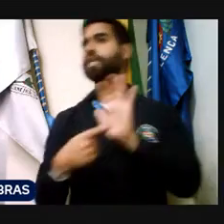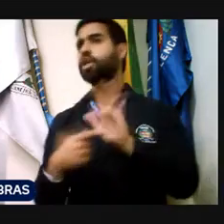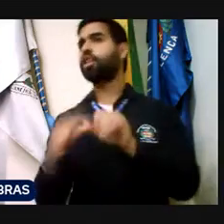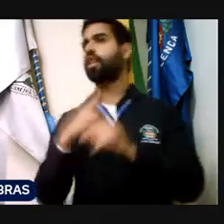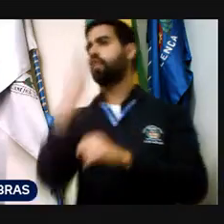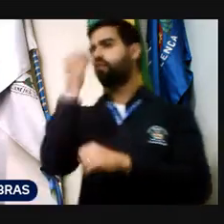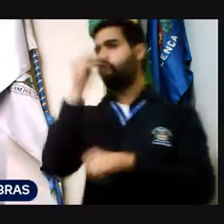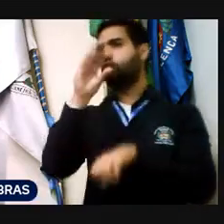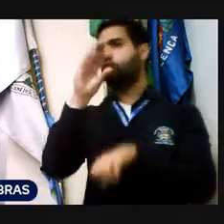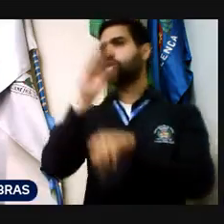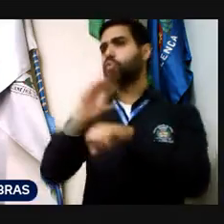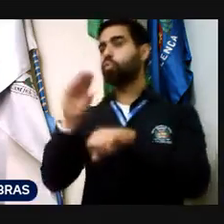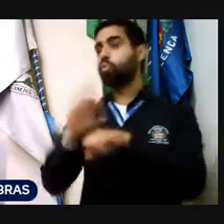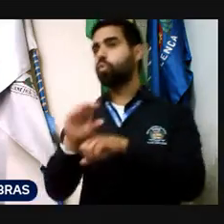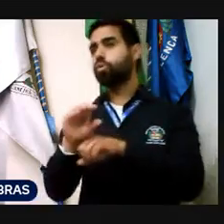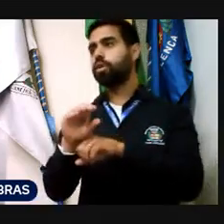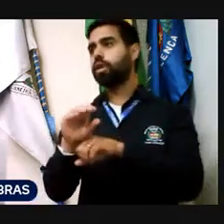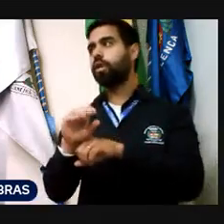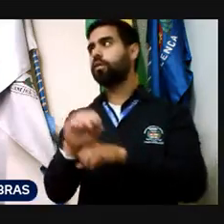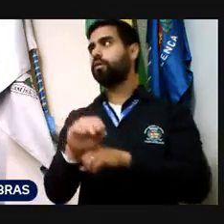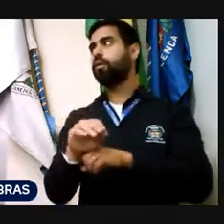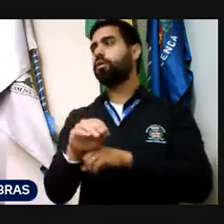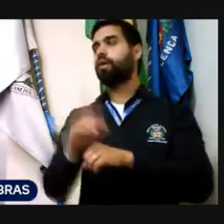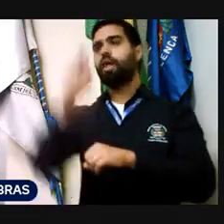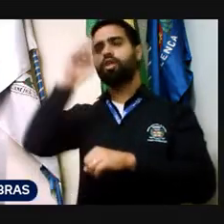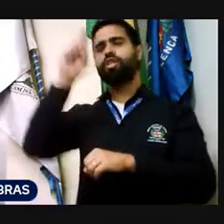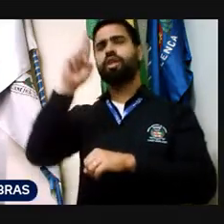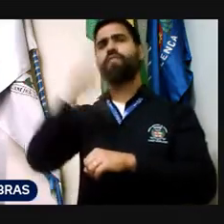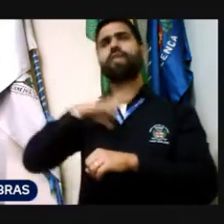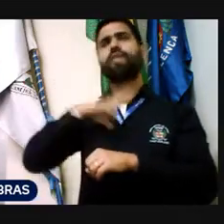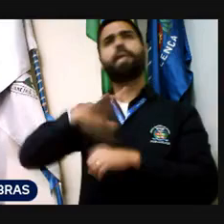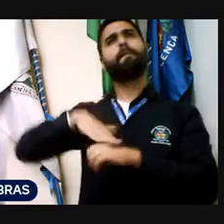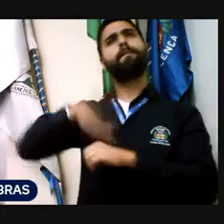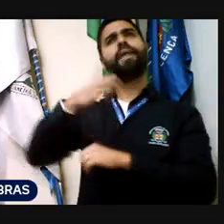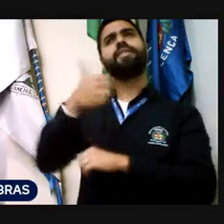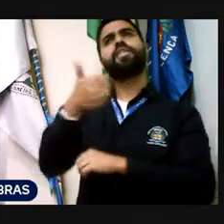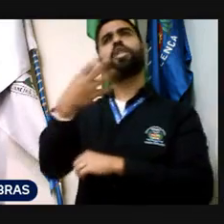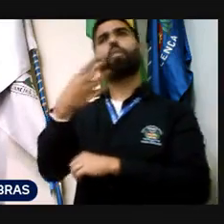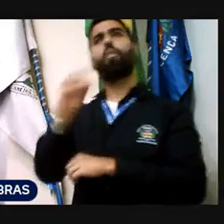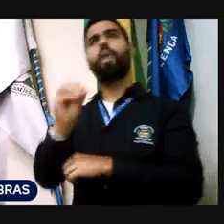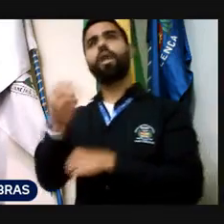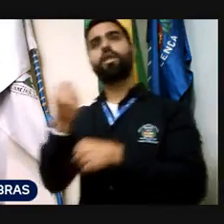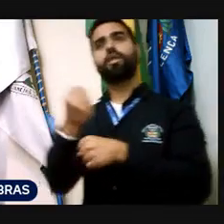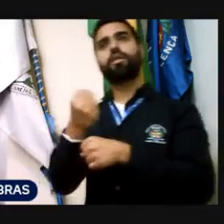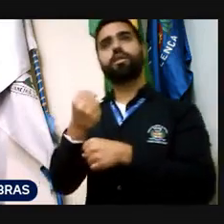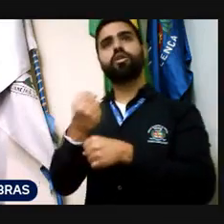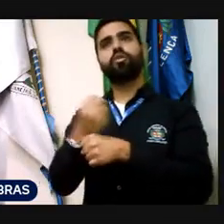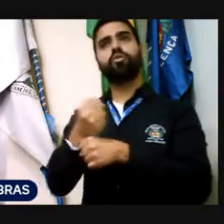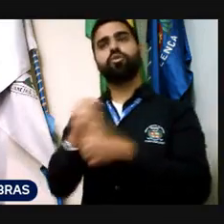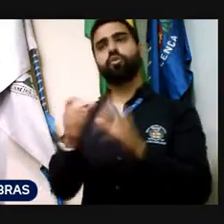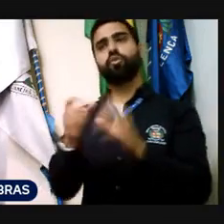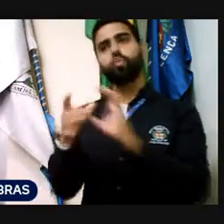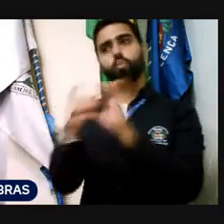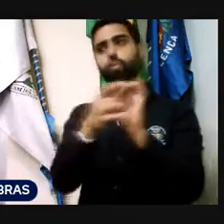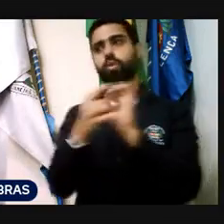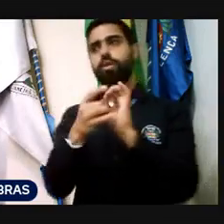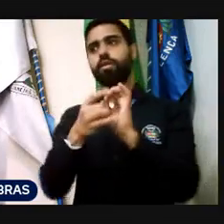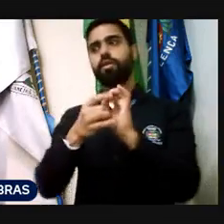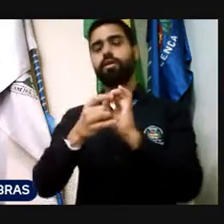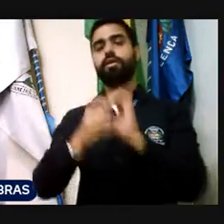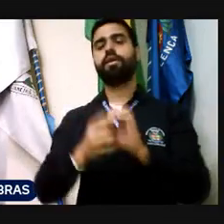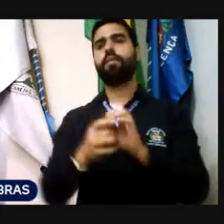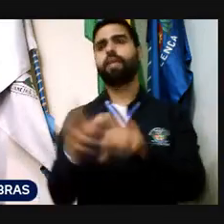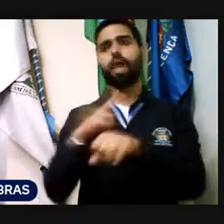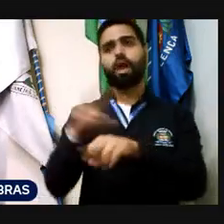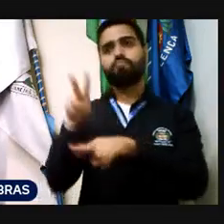cursos. Ele é coordenado, né, por esse fórum, que tem mais de 140 ONGs juntas, né, unidas para